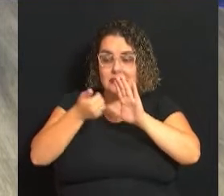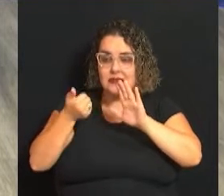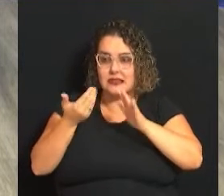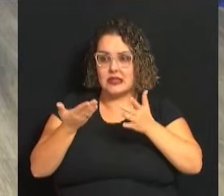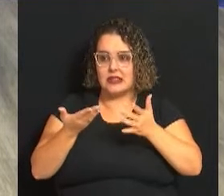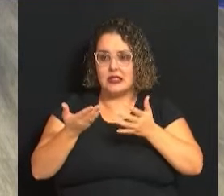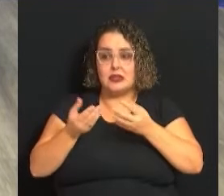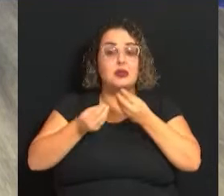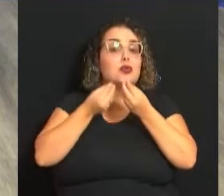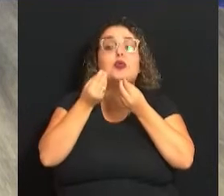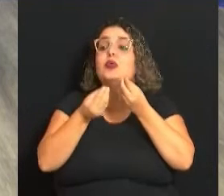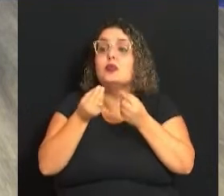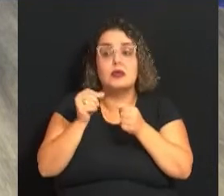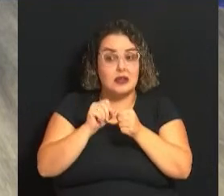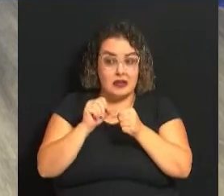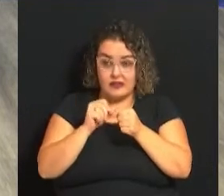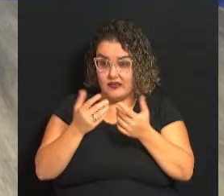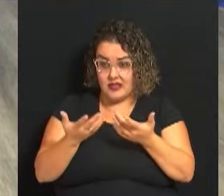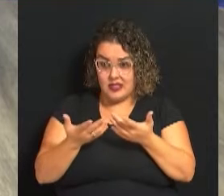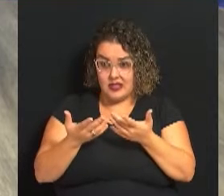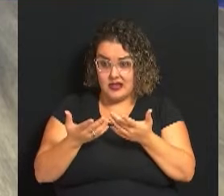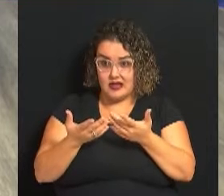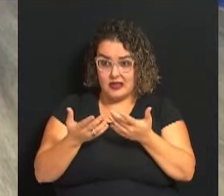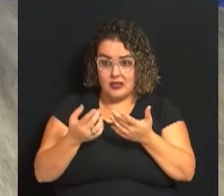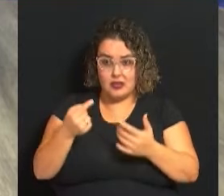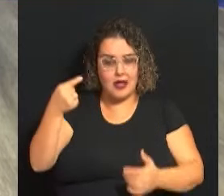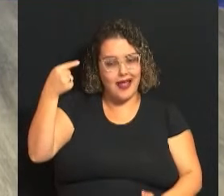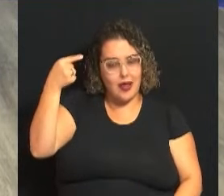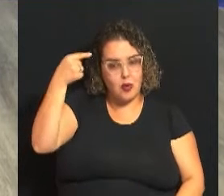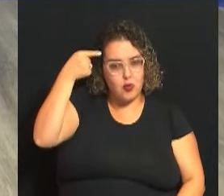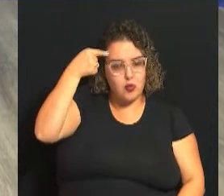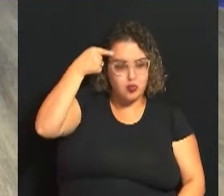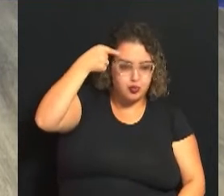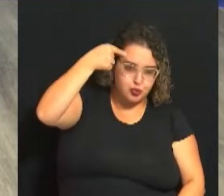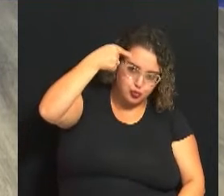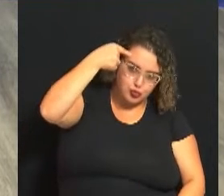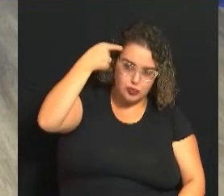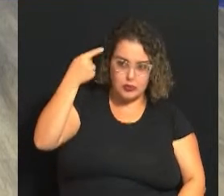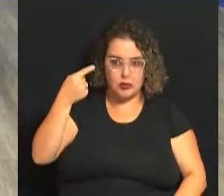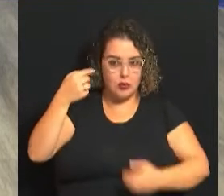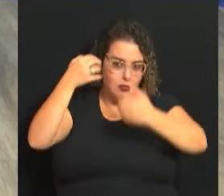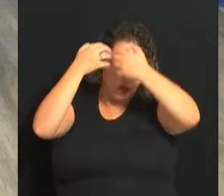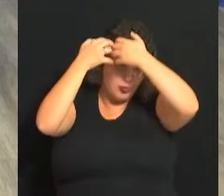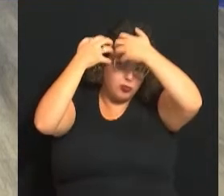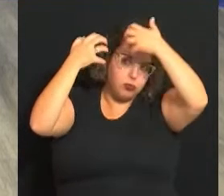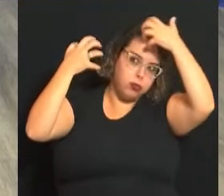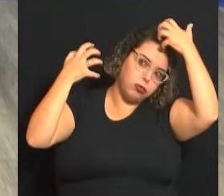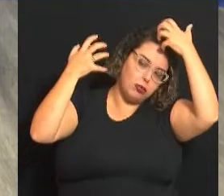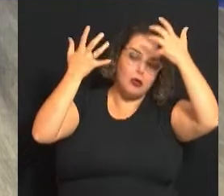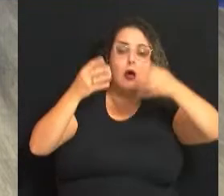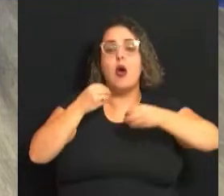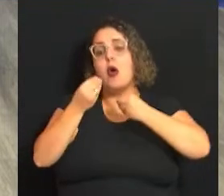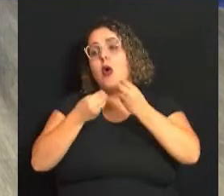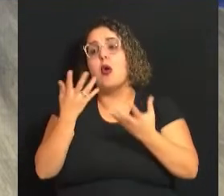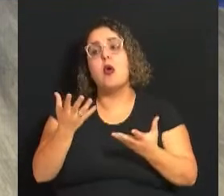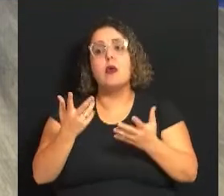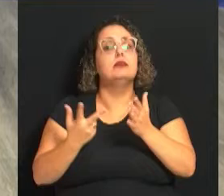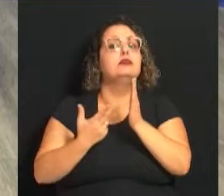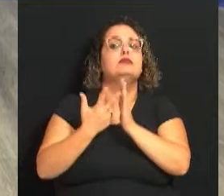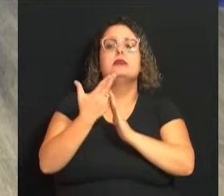que é feita essa cirurgia? É apenas um furinho? Acaba abrindo a cabeça da pessoa? Como que funciona essa